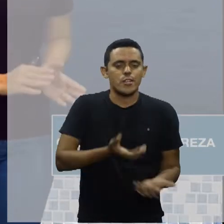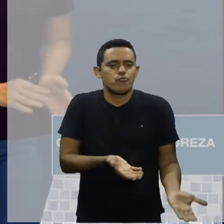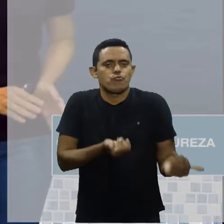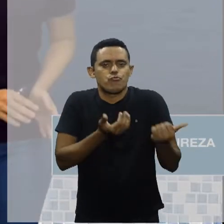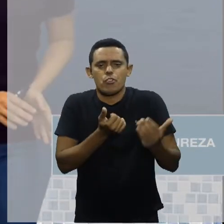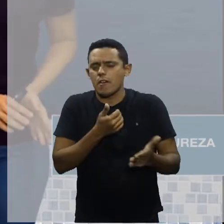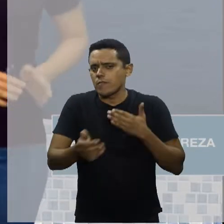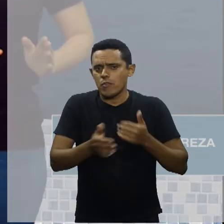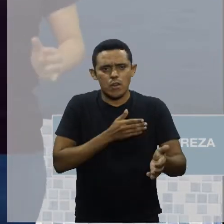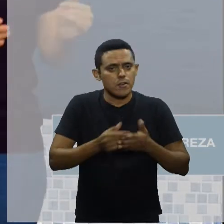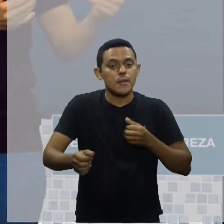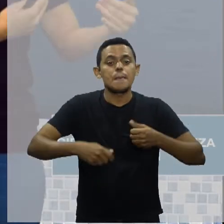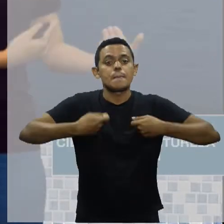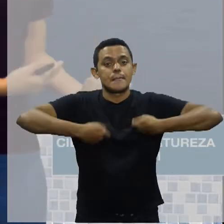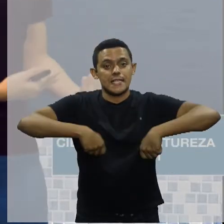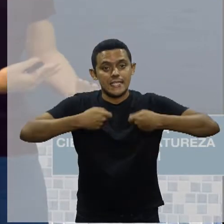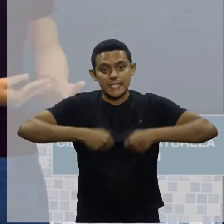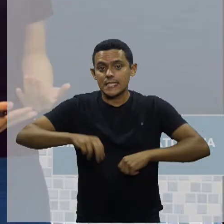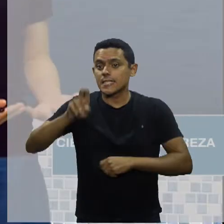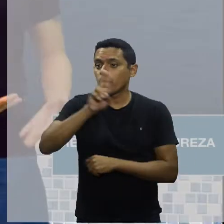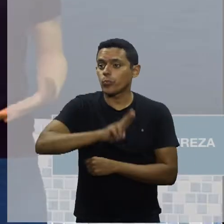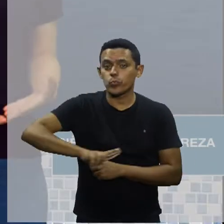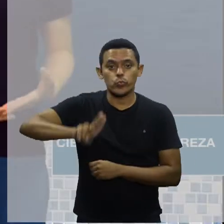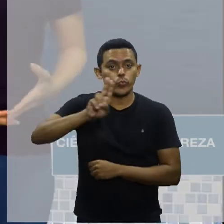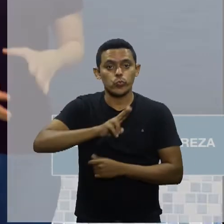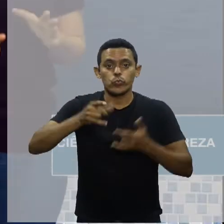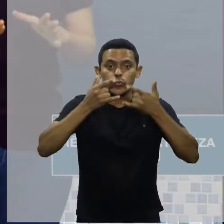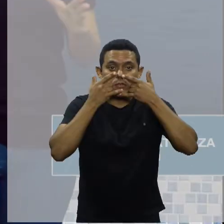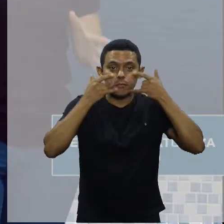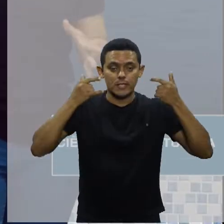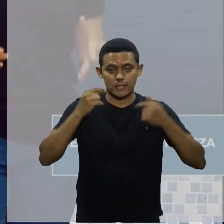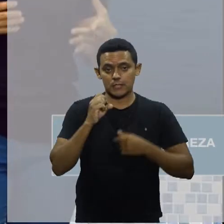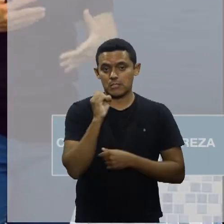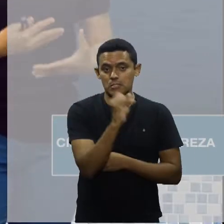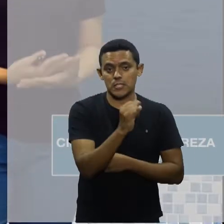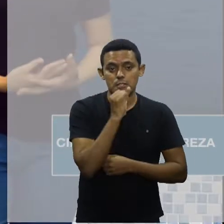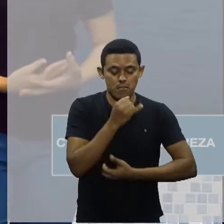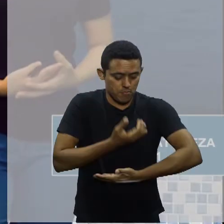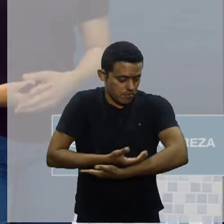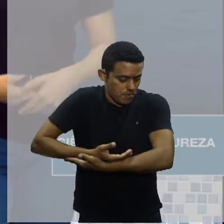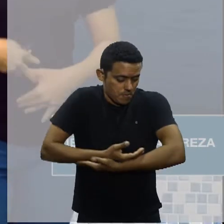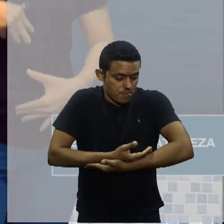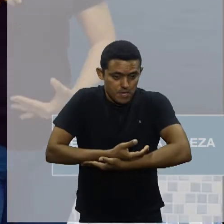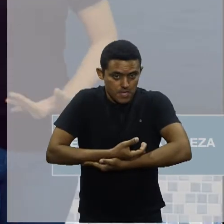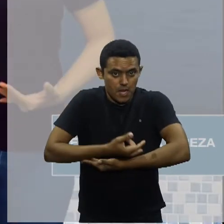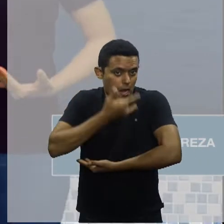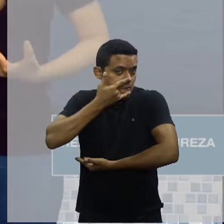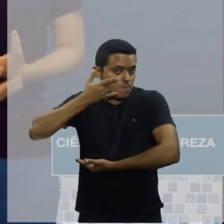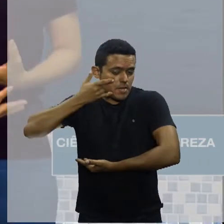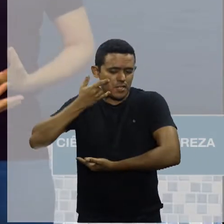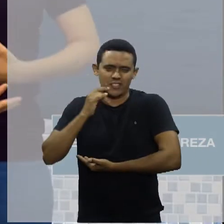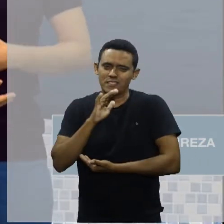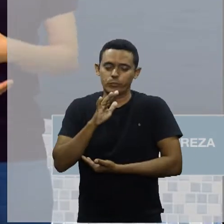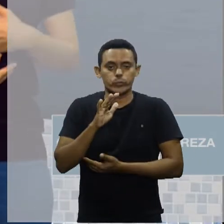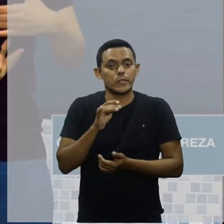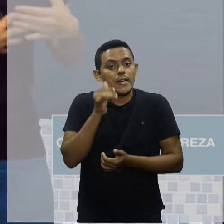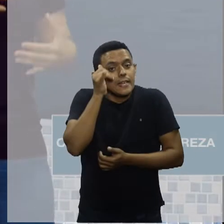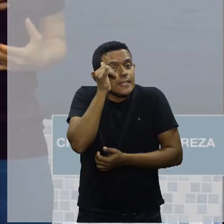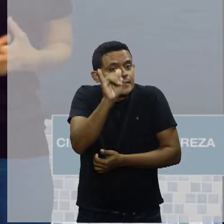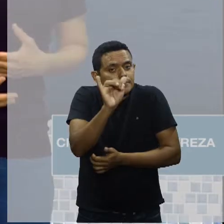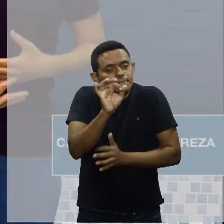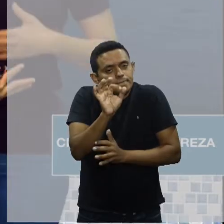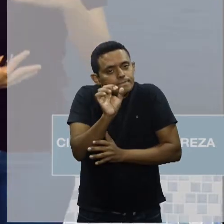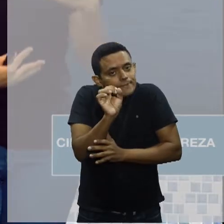independente da idade, né? Com exceção de bebês, crianças muito pequenas, mas qualquer pessoa deve usar máscara, independente da classe social,